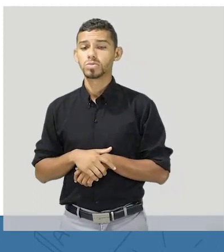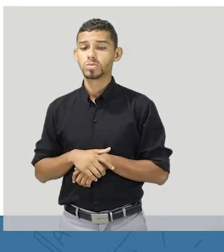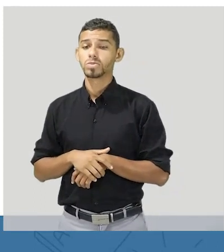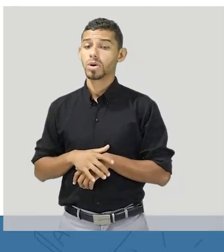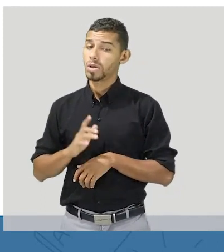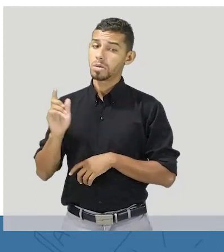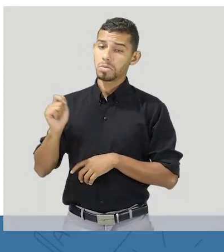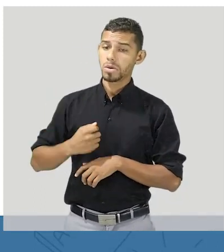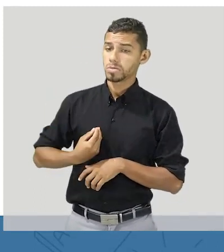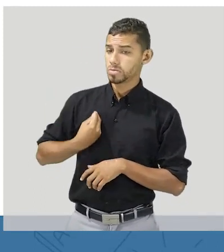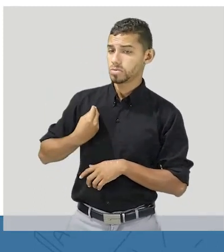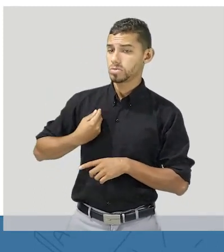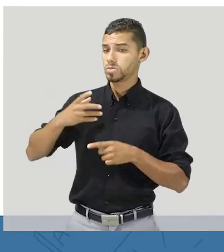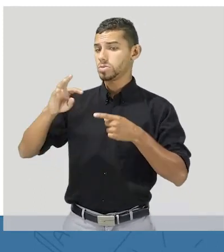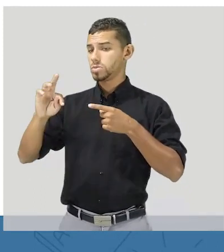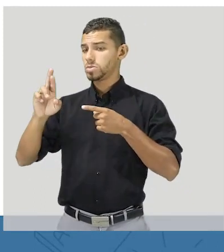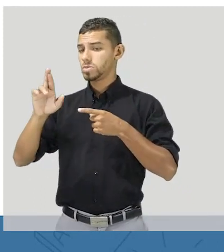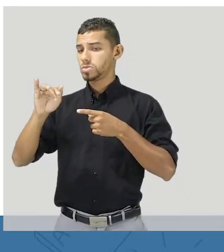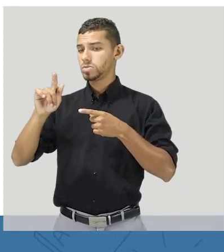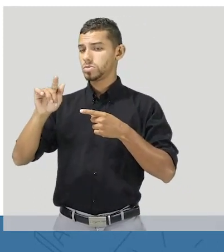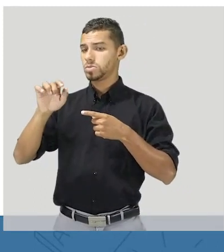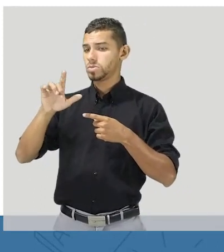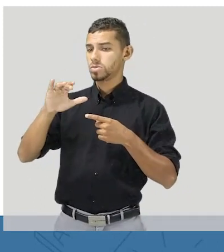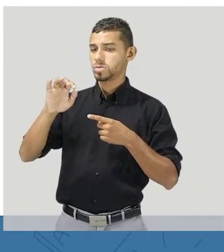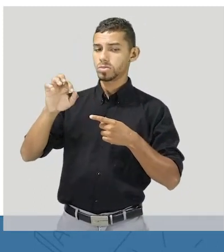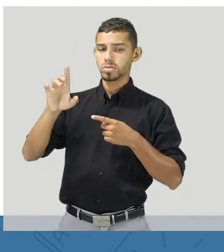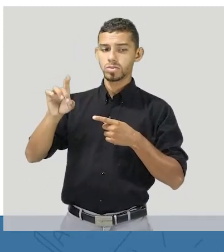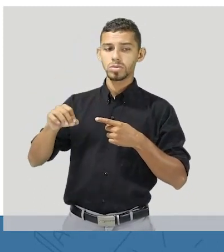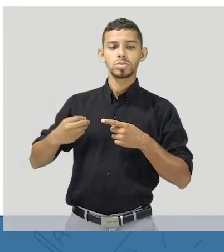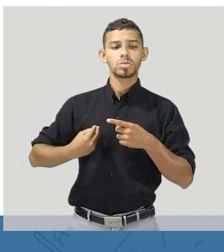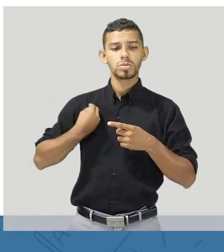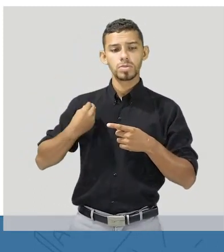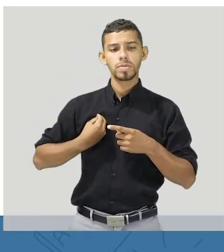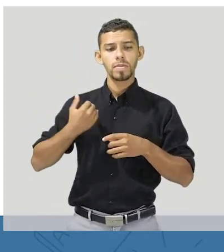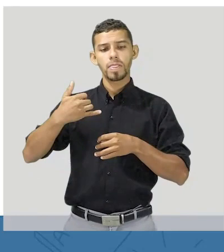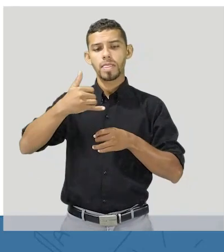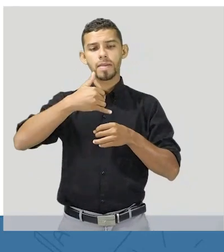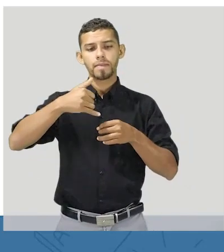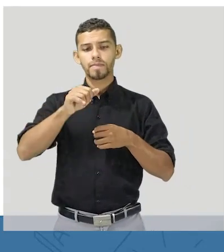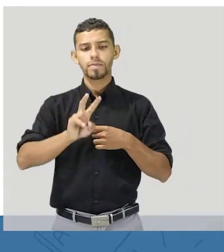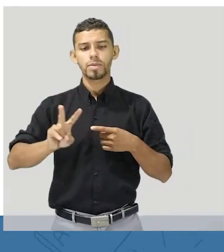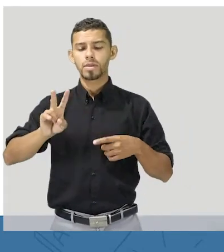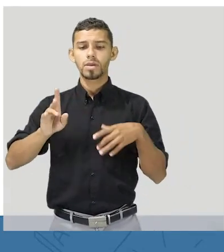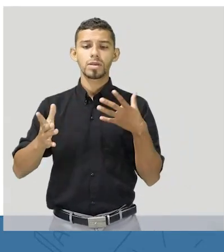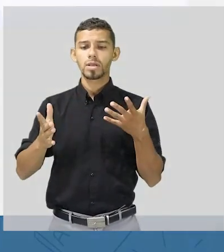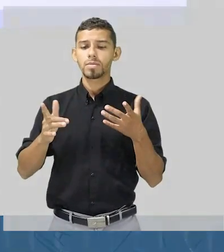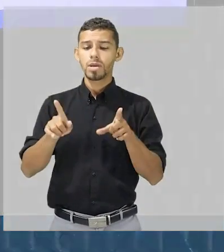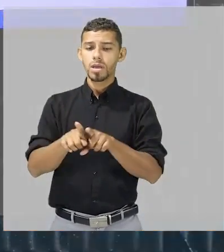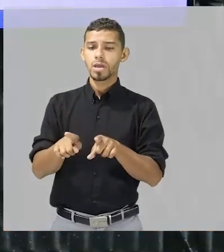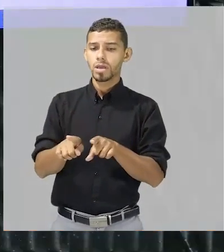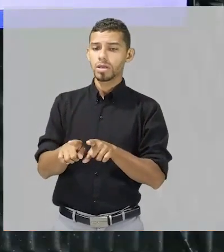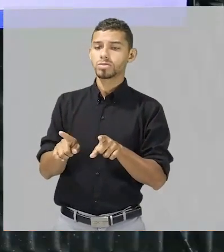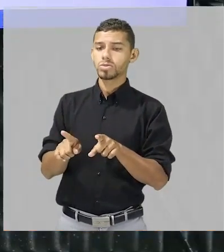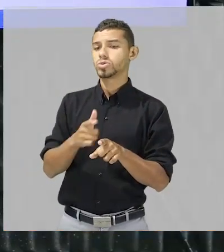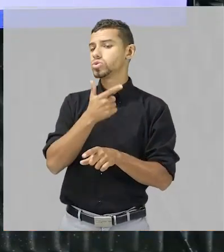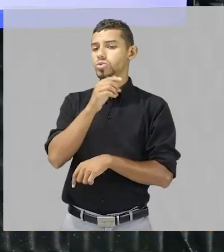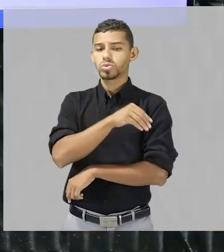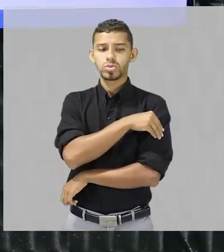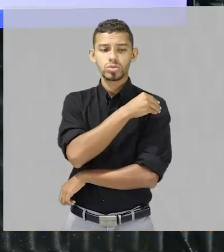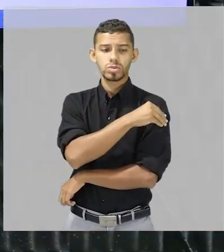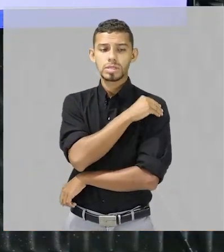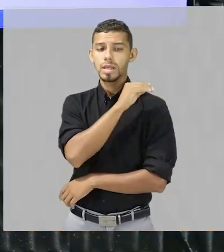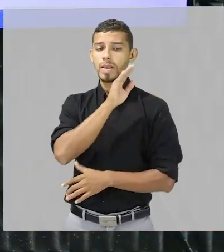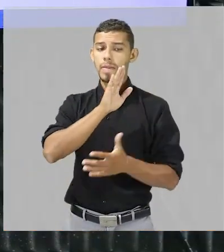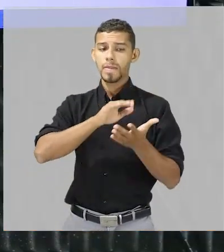triglicerídeos presentes em óleos vegetais e gorduras animais, entre outros, e álcools de baixa